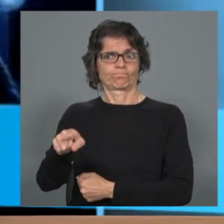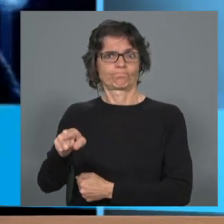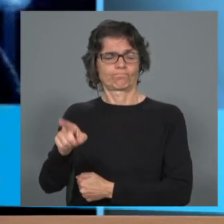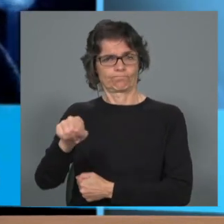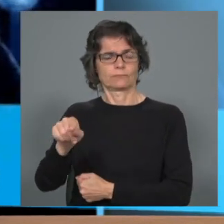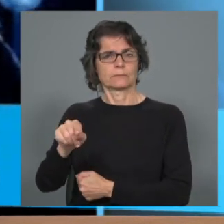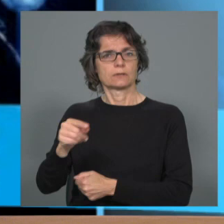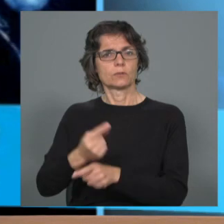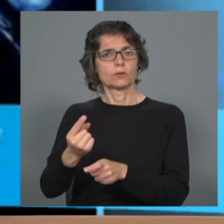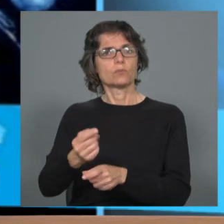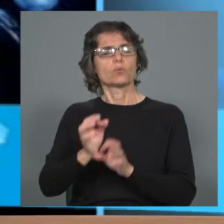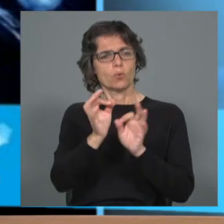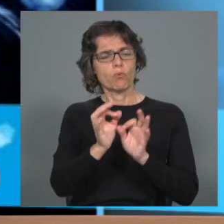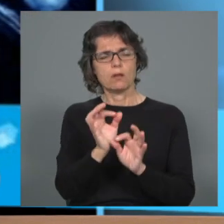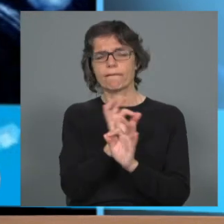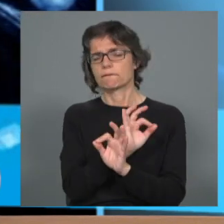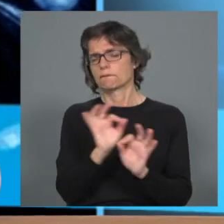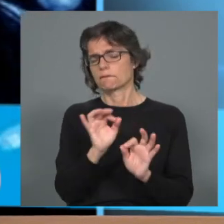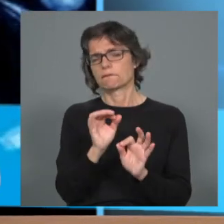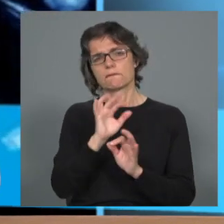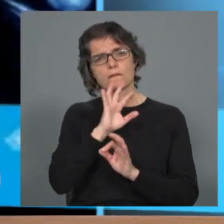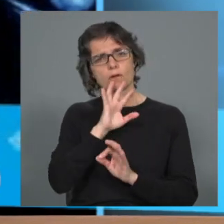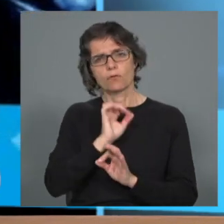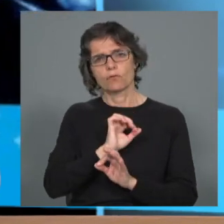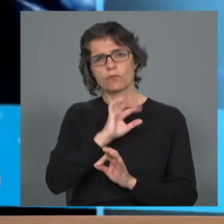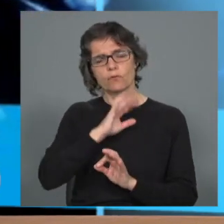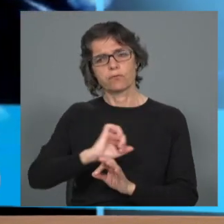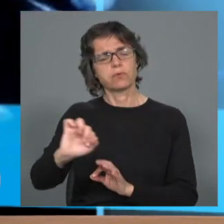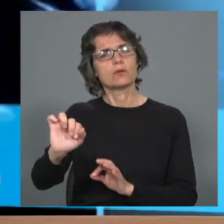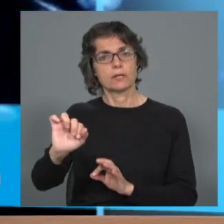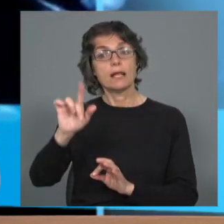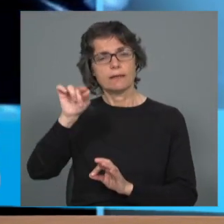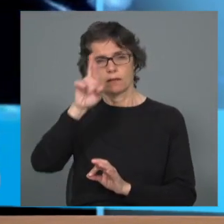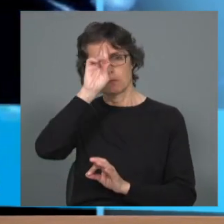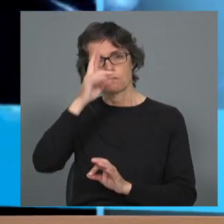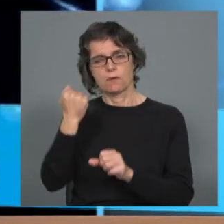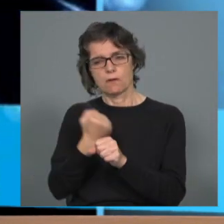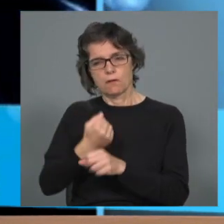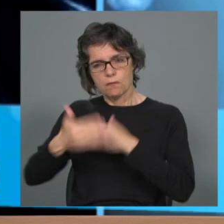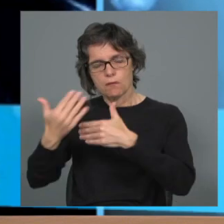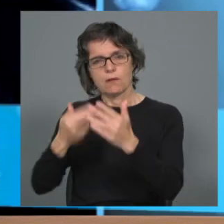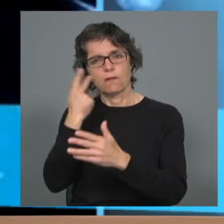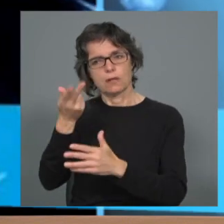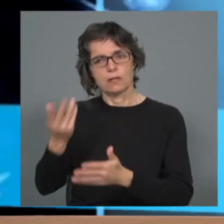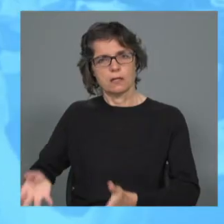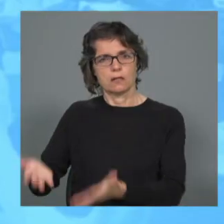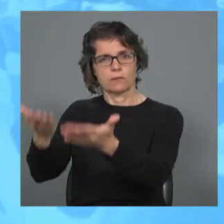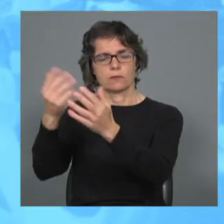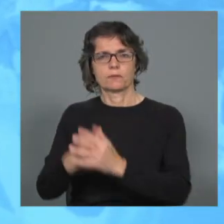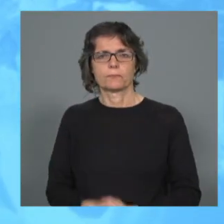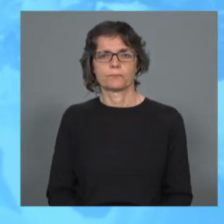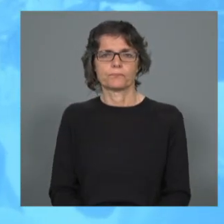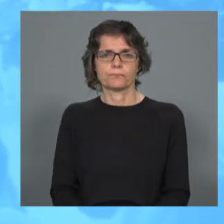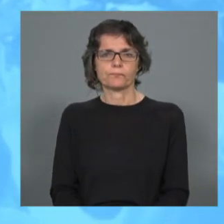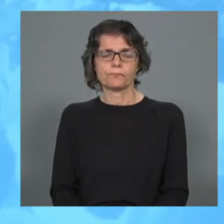a tratar muito bem dos seus filhos e continuam a fazer pela sua vida, que é o que tem que ser. O